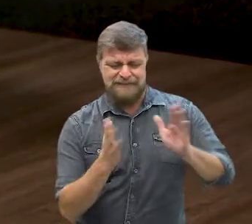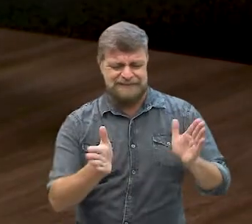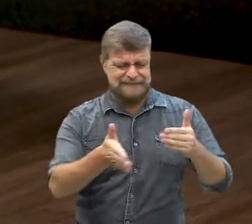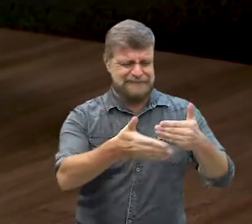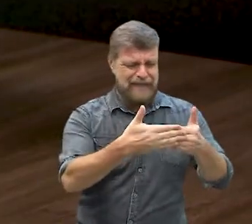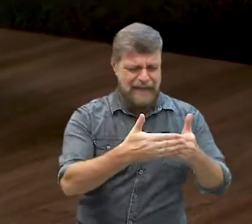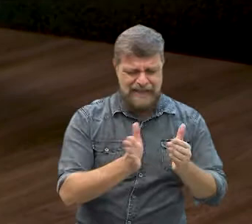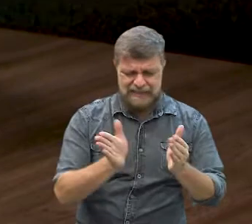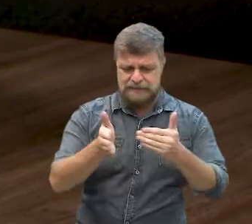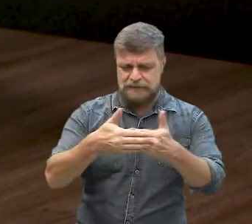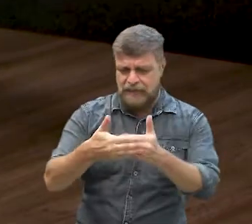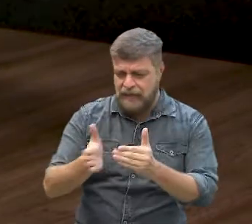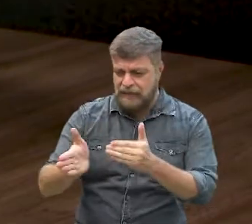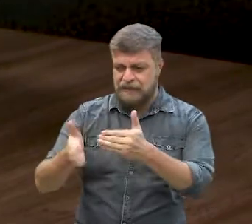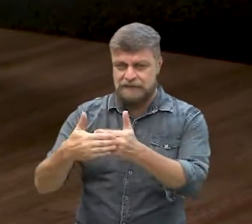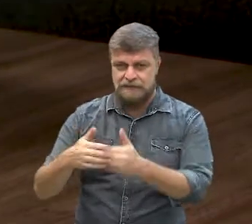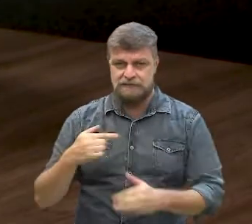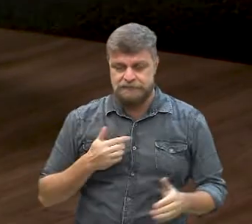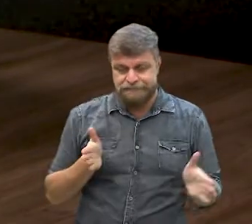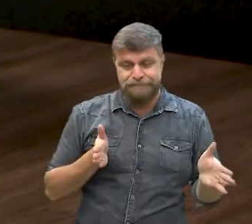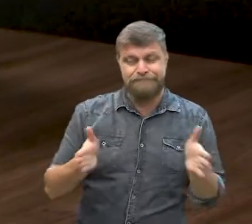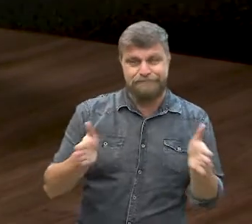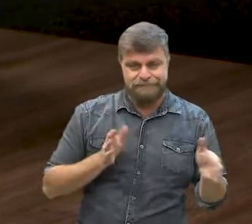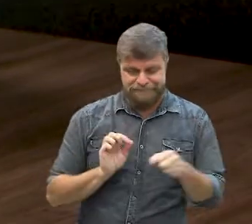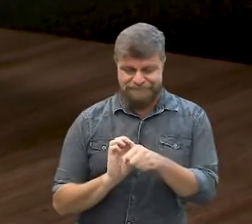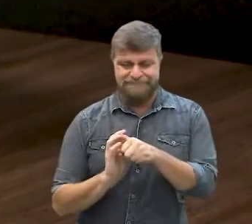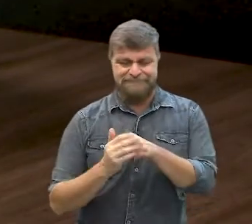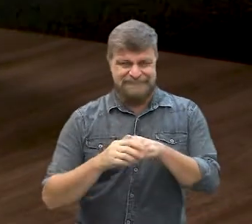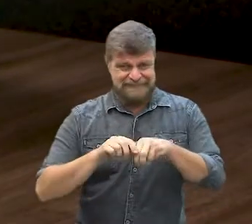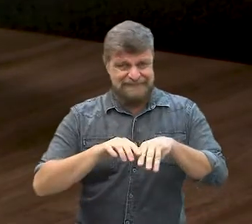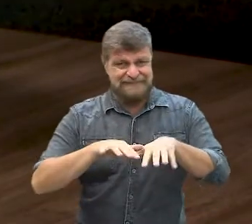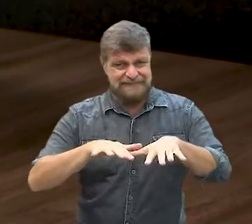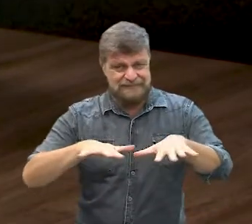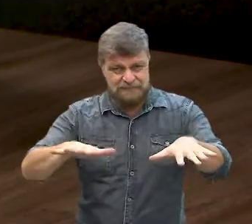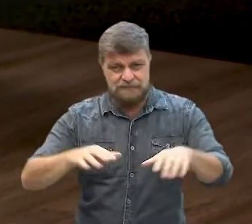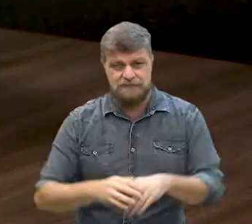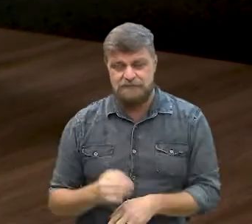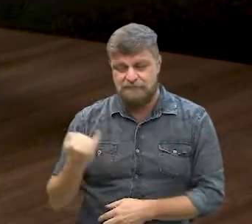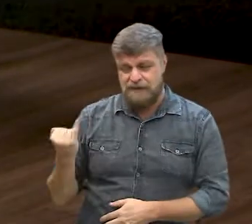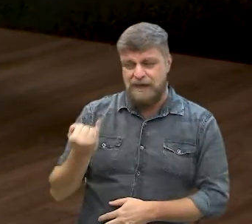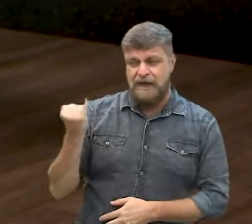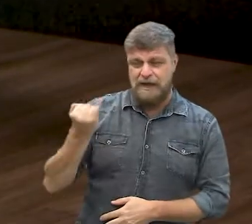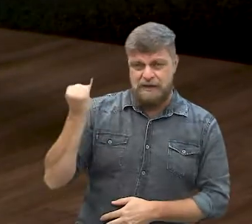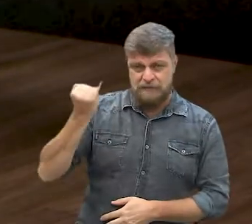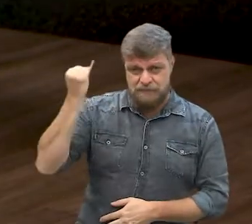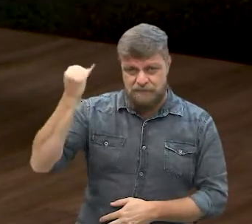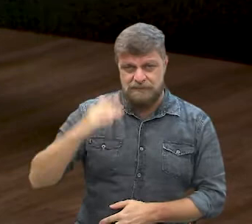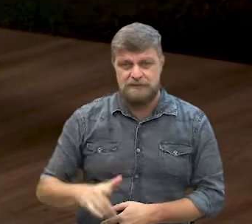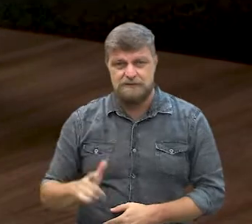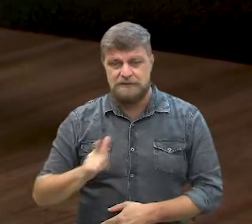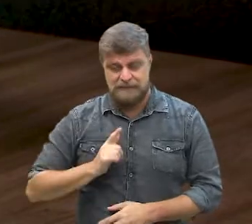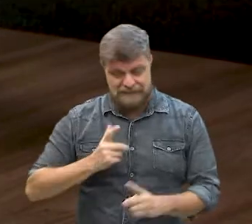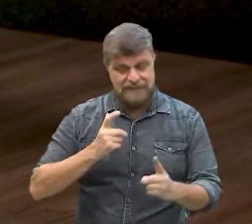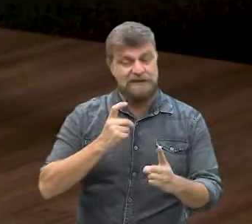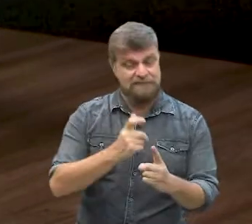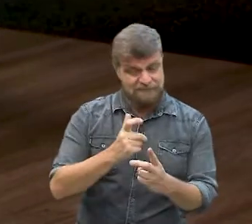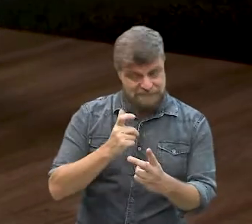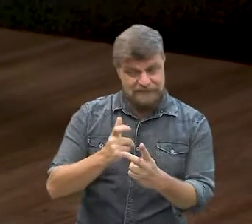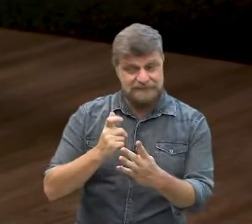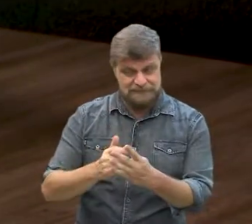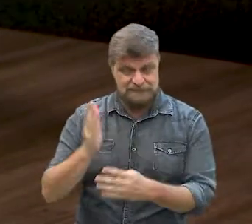muitos estabelecimentos. Estamos ainda na pandemia, apesar dessa importante sinalização positiva da